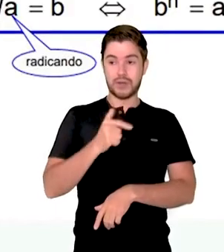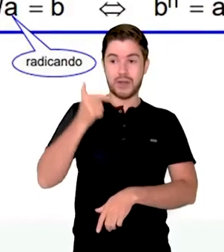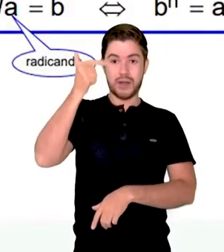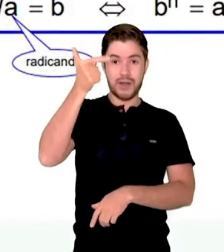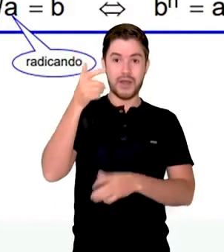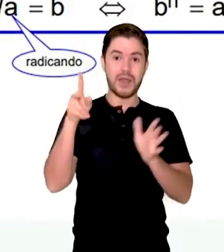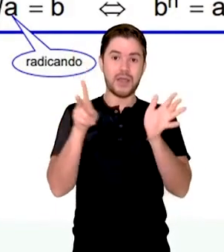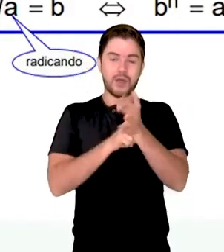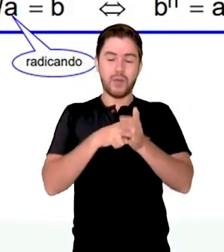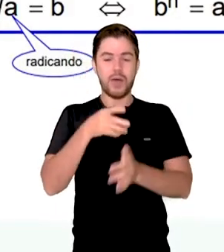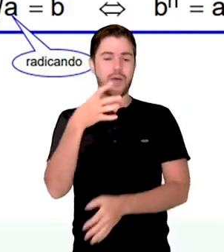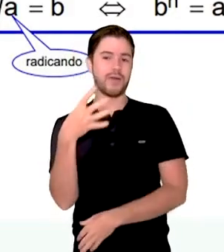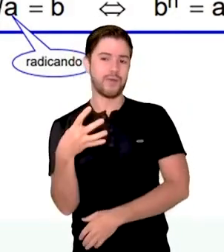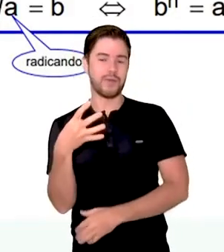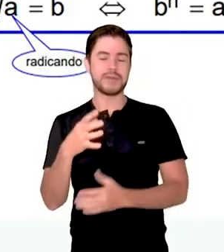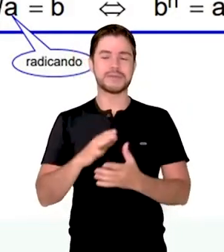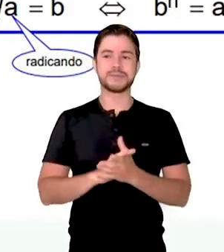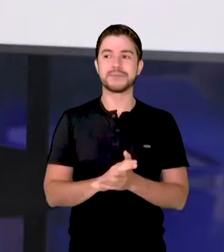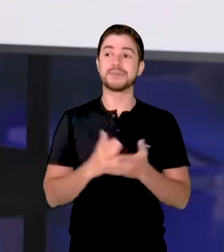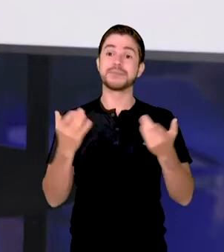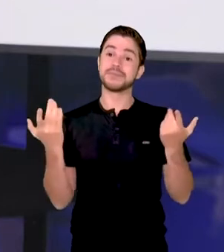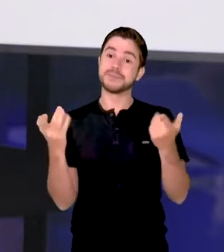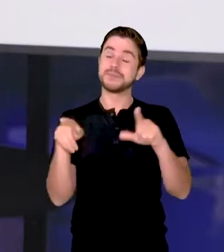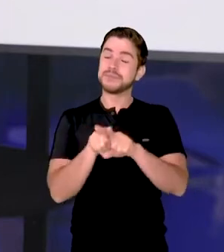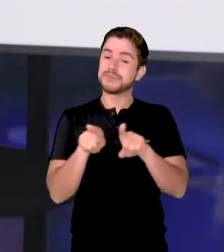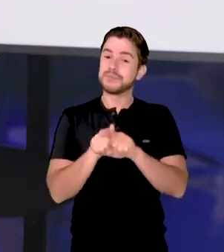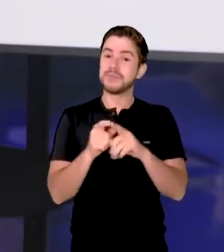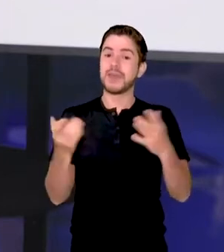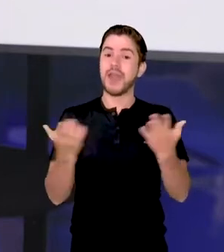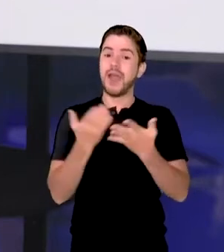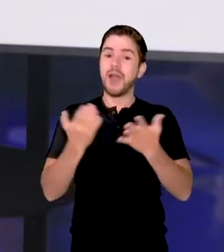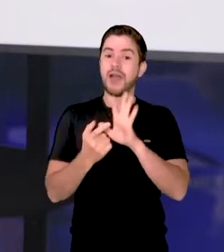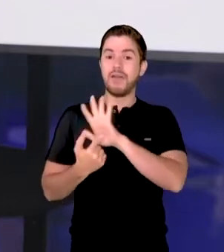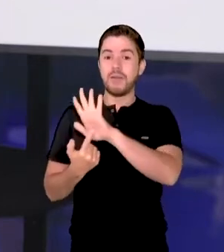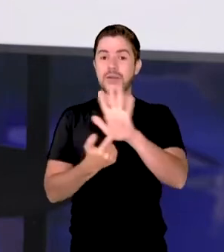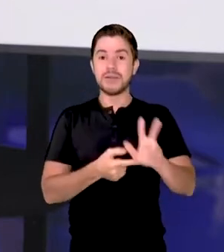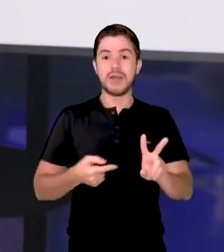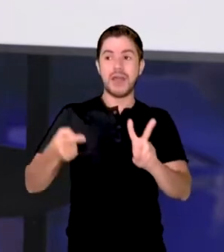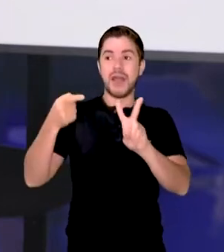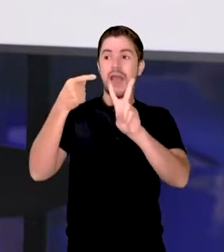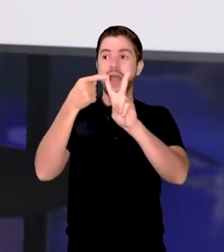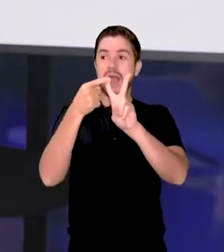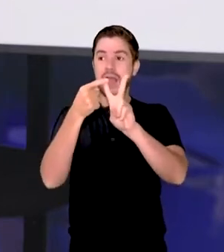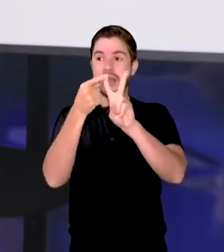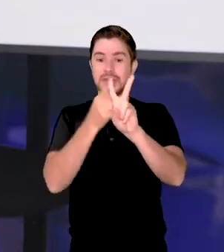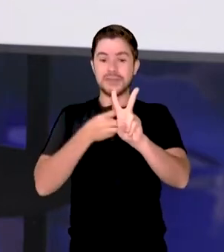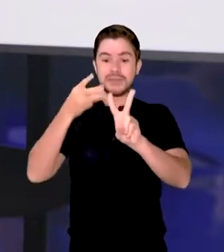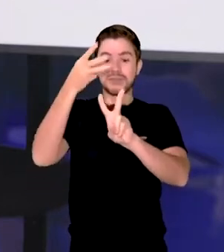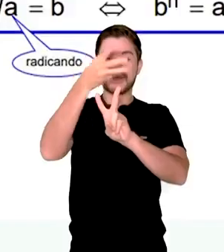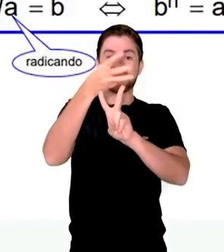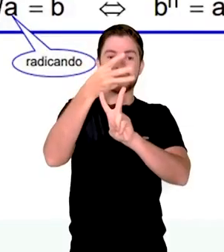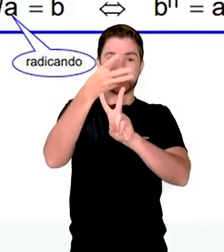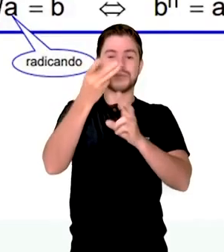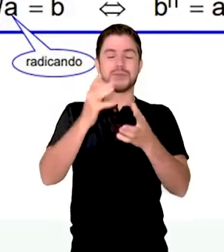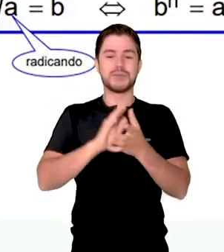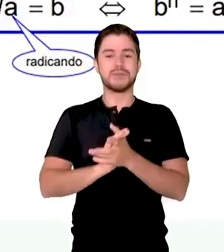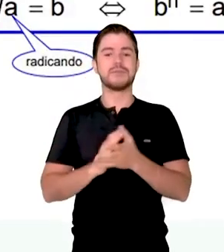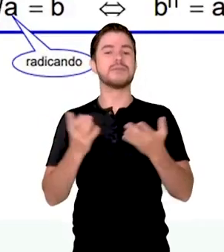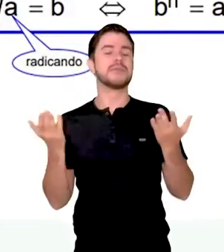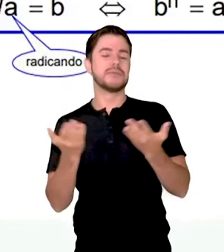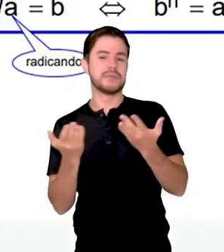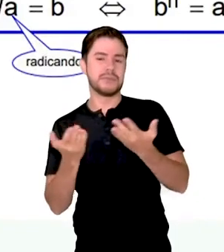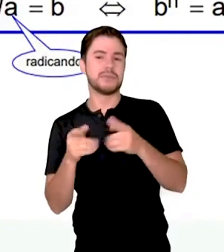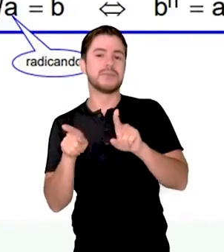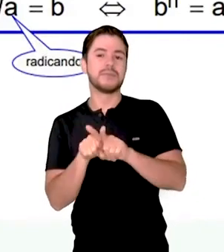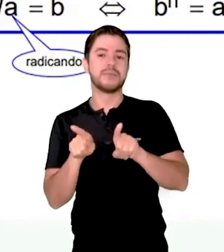quatro é agora eu vou trazer um exemplo para vocês raiz cúbica beleza nesse exemplo de raiz cúbica eu